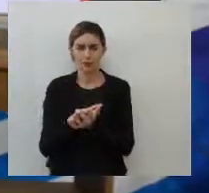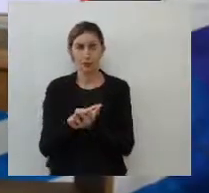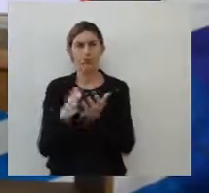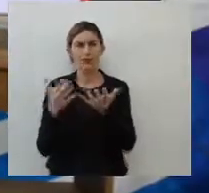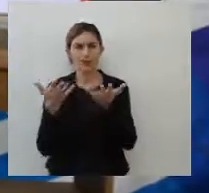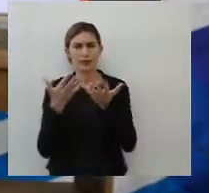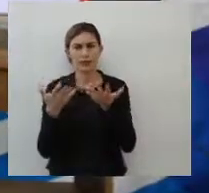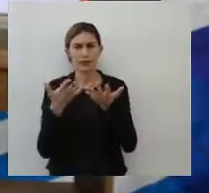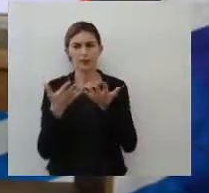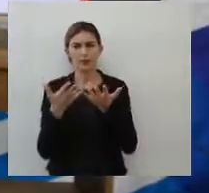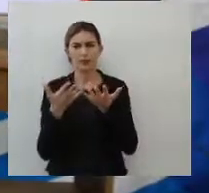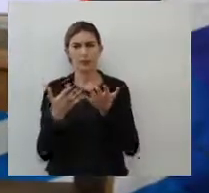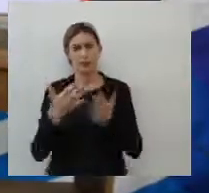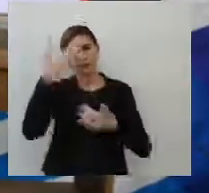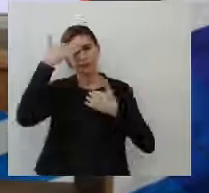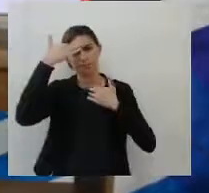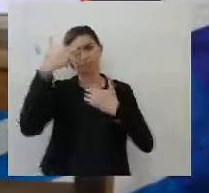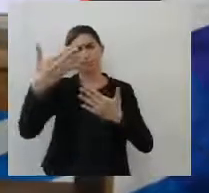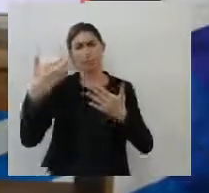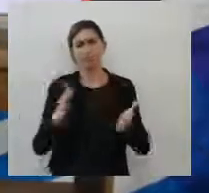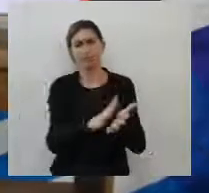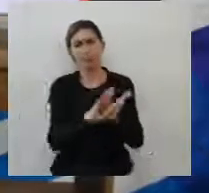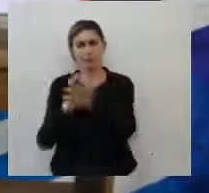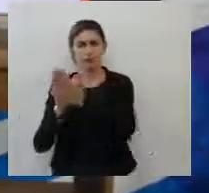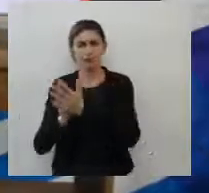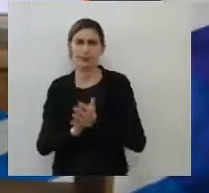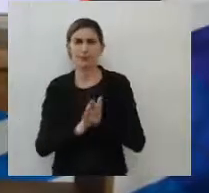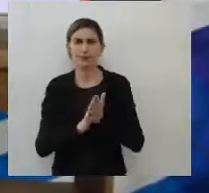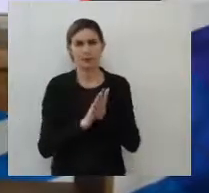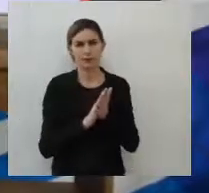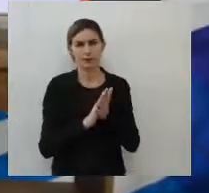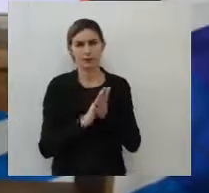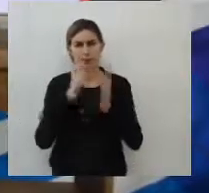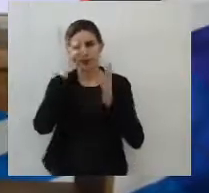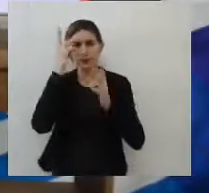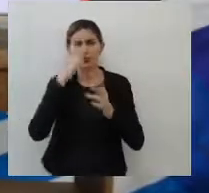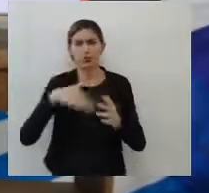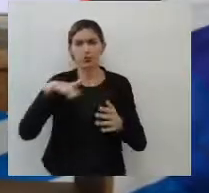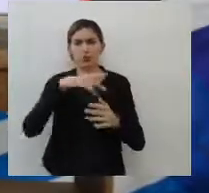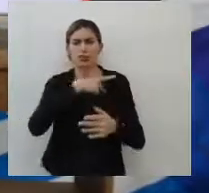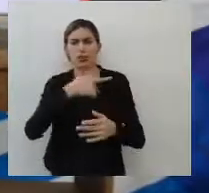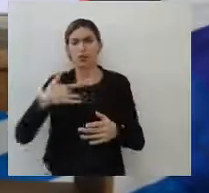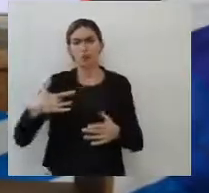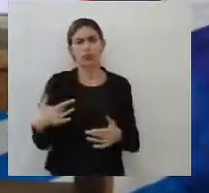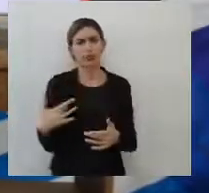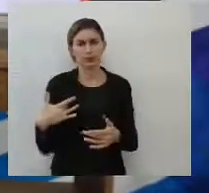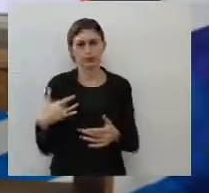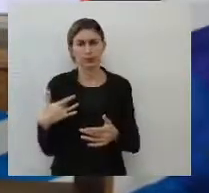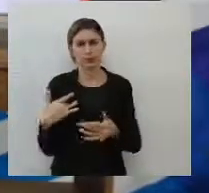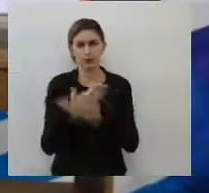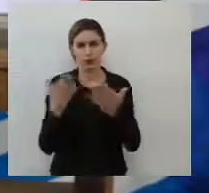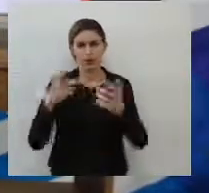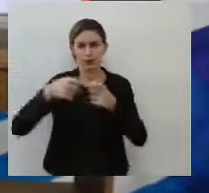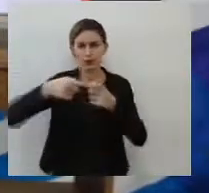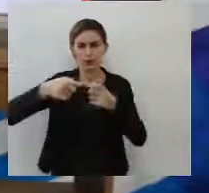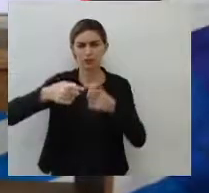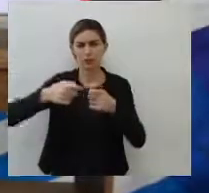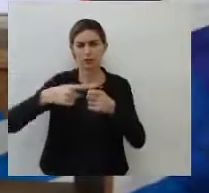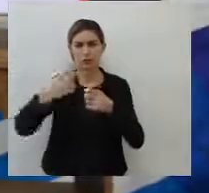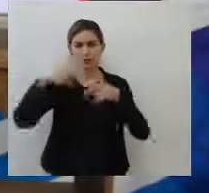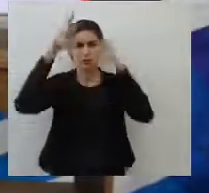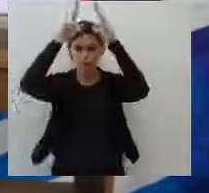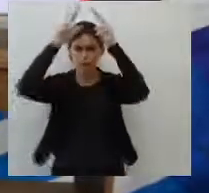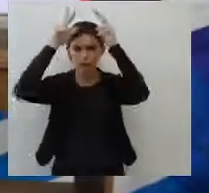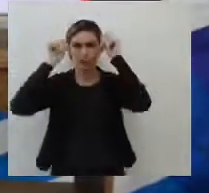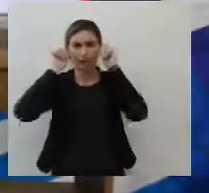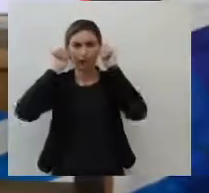eu queria agradecer e parabenizar o pessoal da saúde. Você médico, você